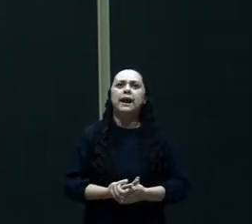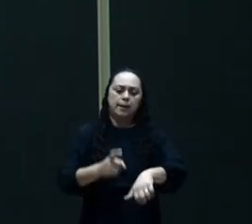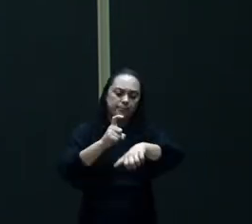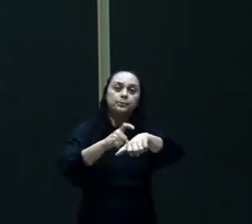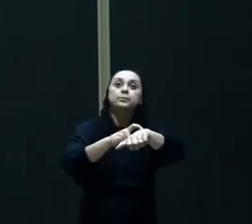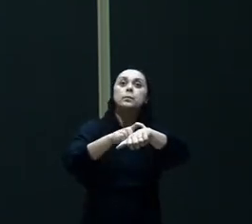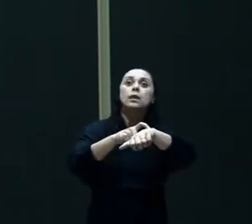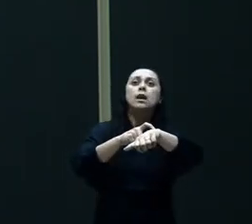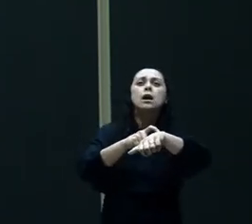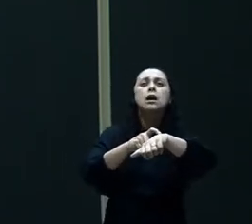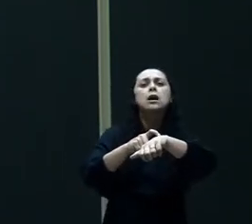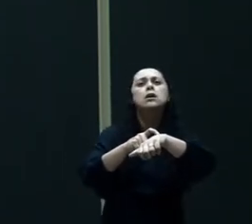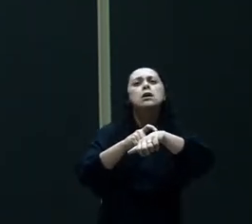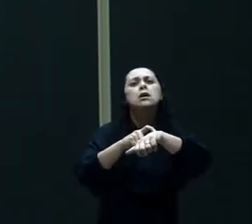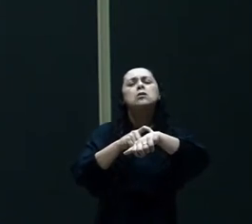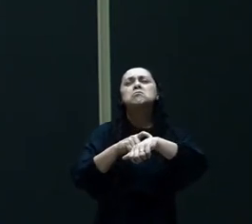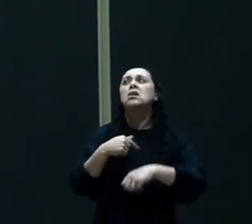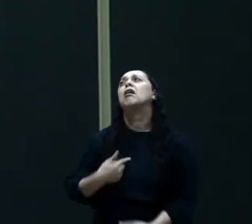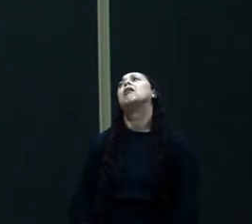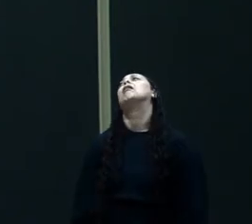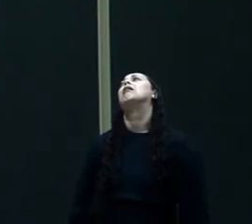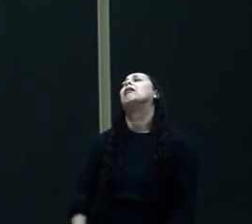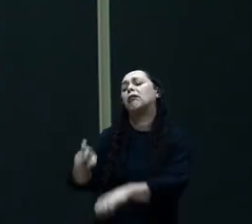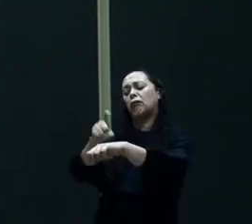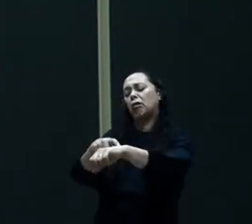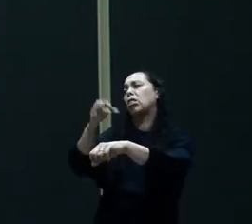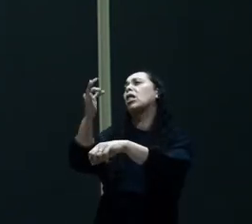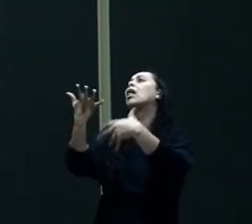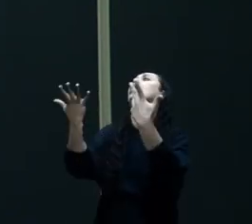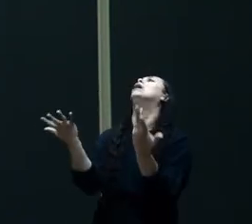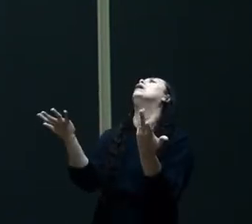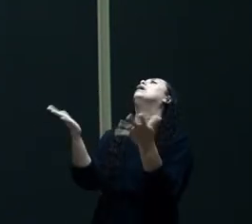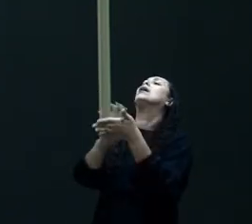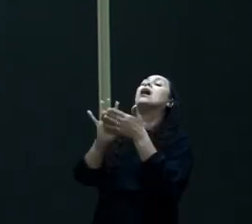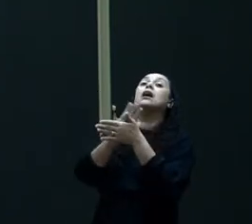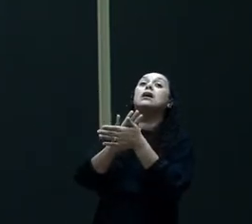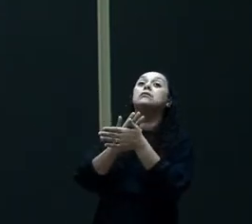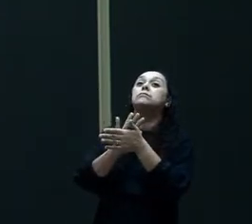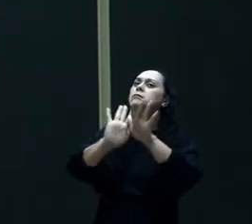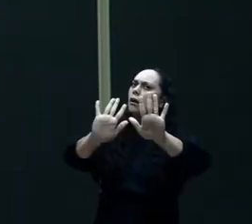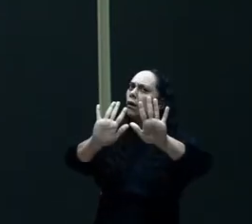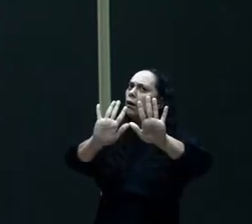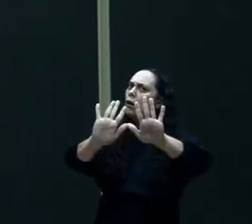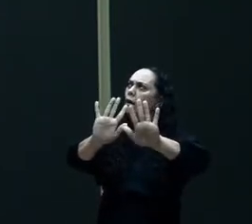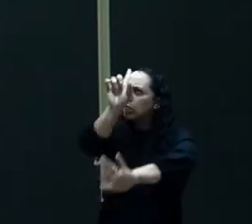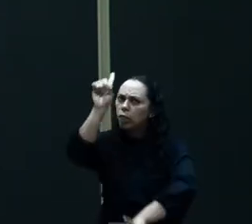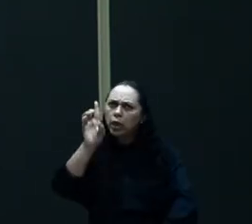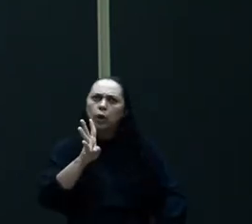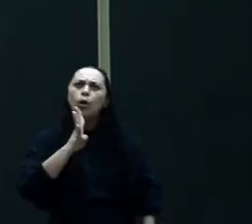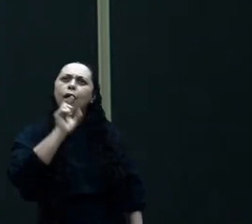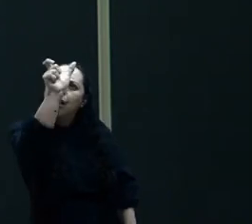deu não deu Deus sabe o teu limite é Deus que sabe nem você conhece o seu limite Deus